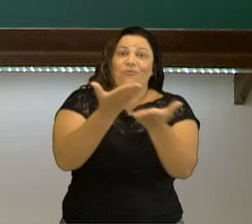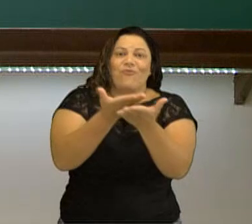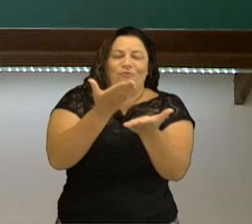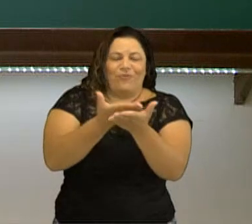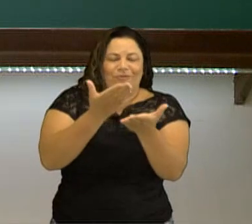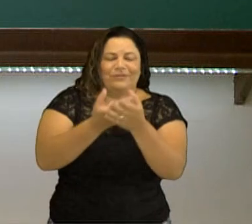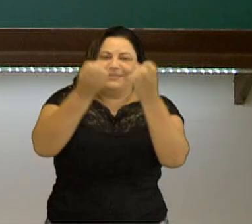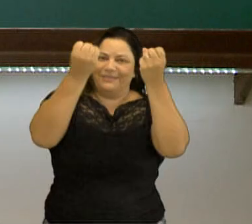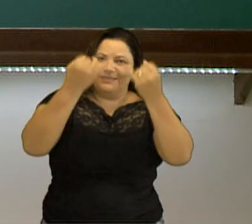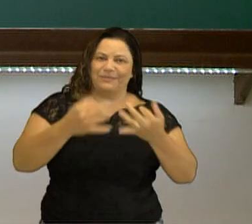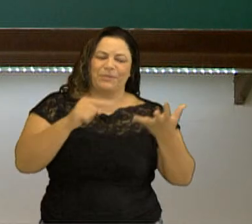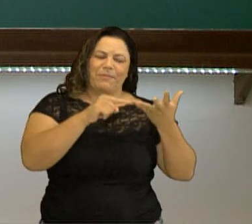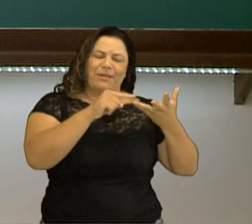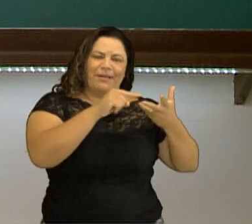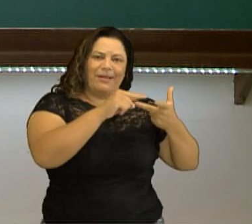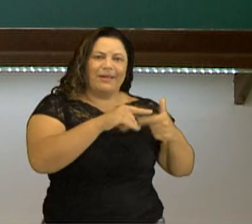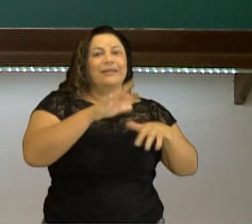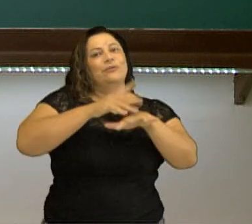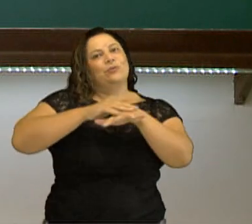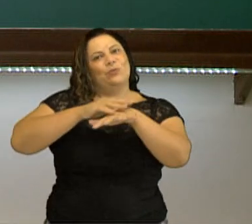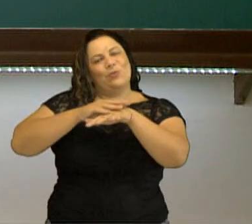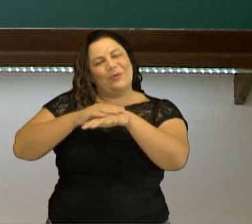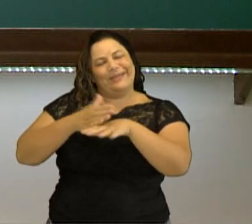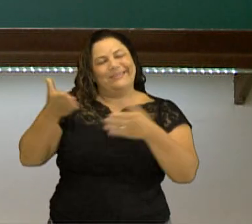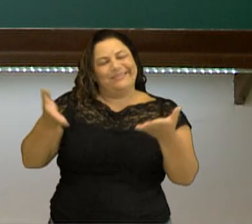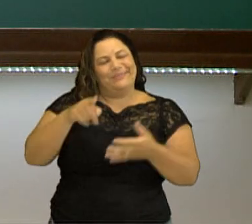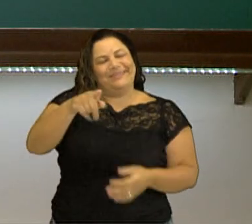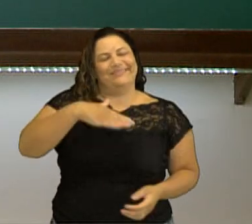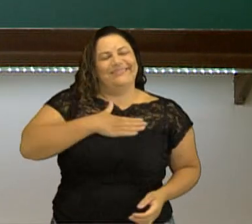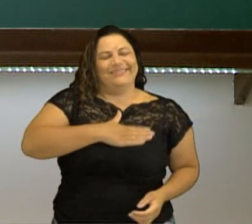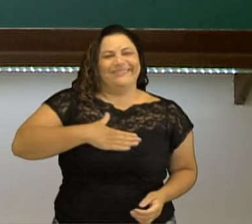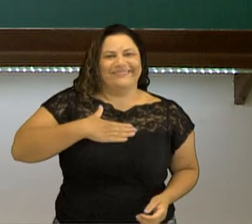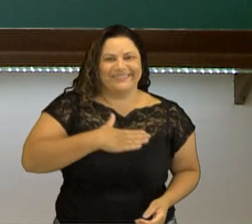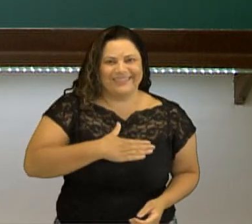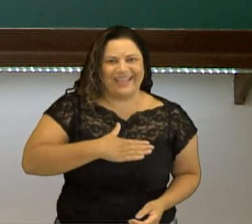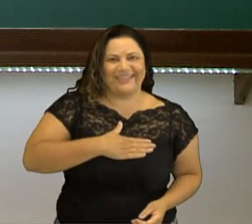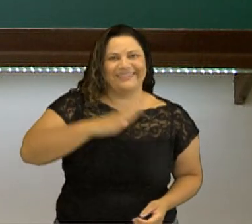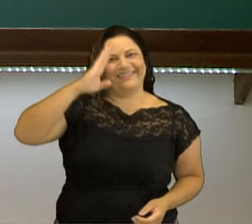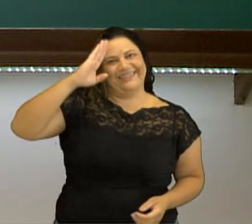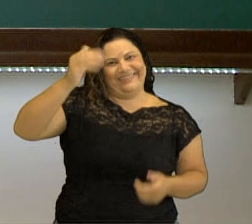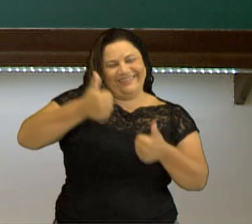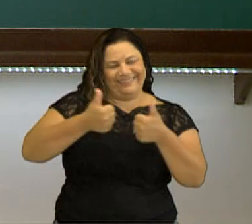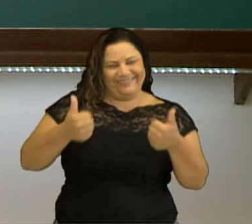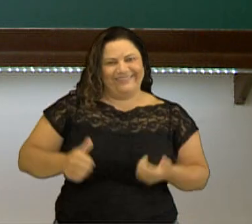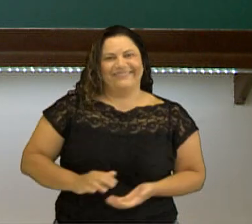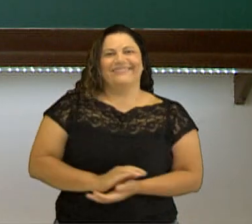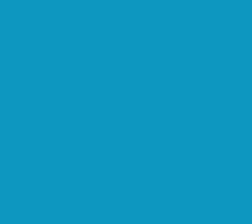falamos sobre essas doenças causadas por vírus. Espero que vocês tenham gostado. Até mais!